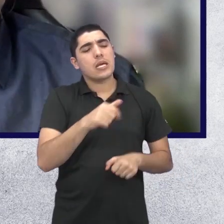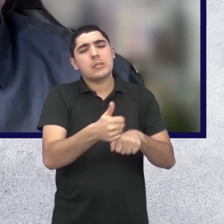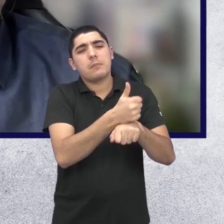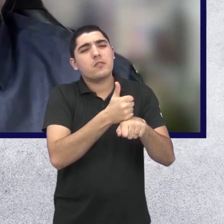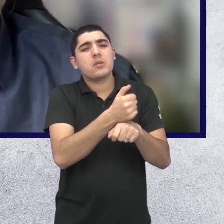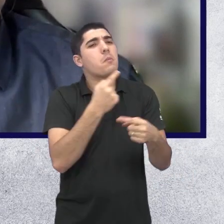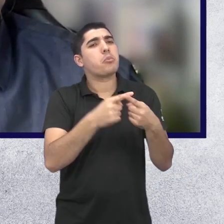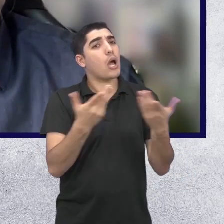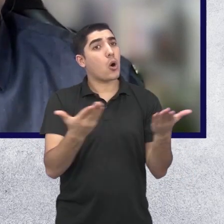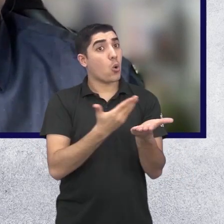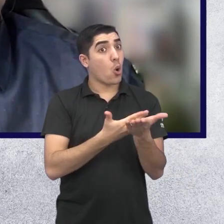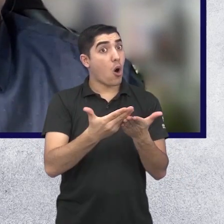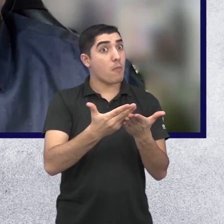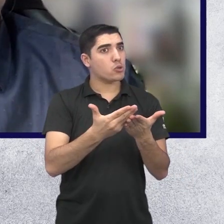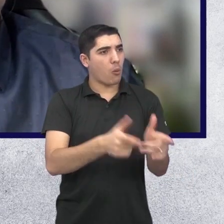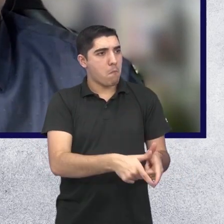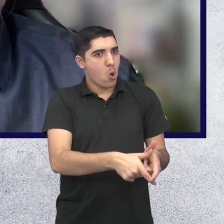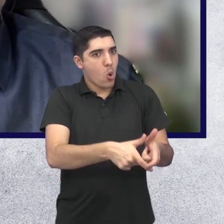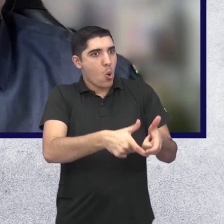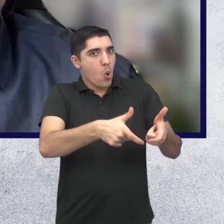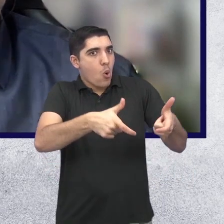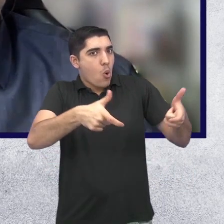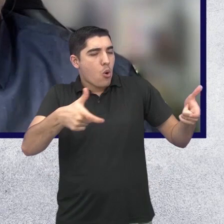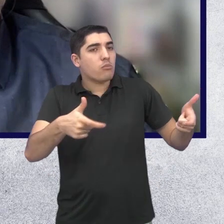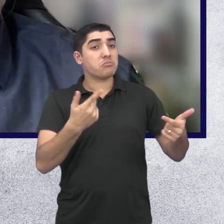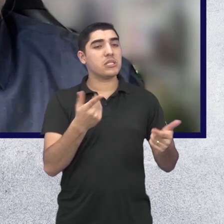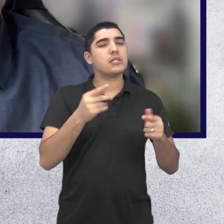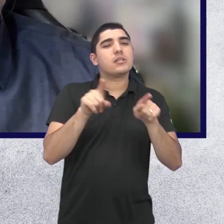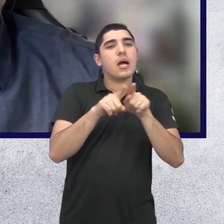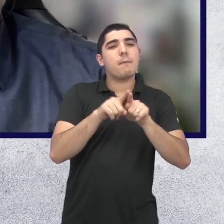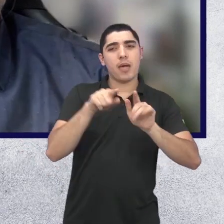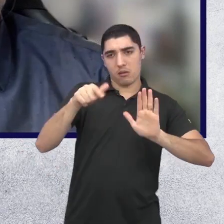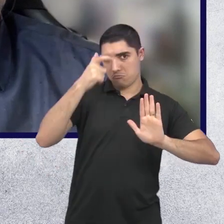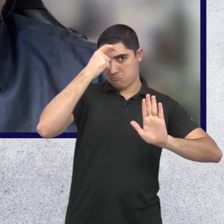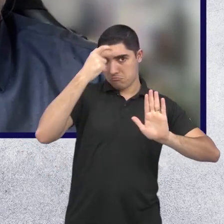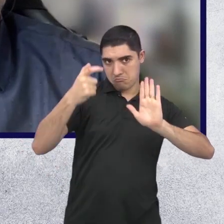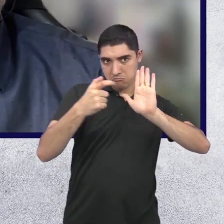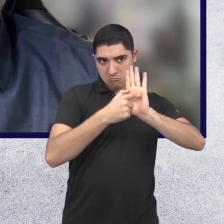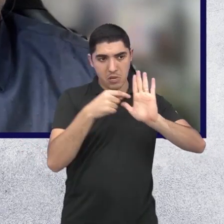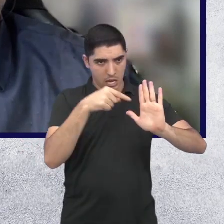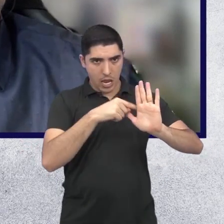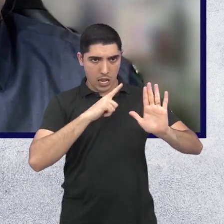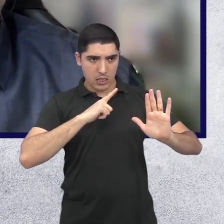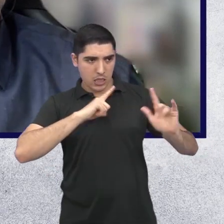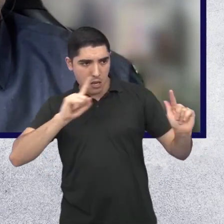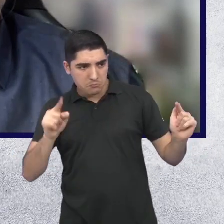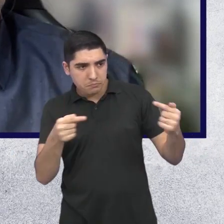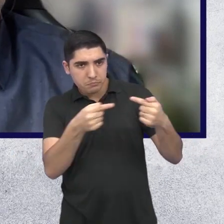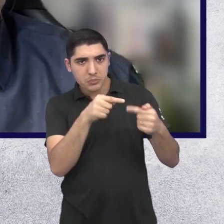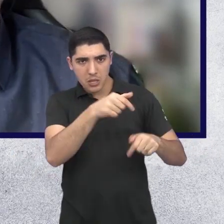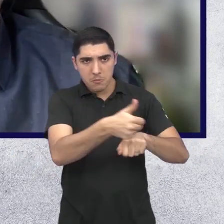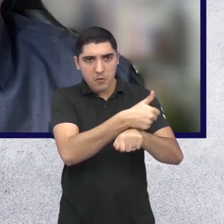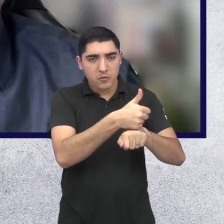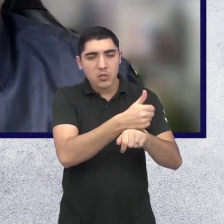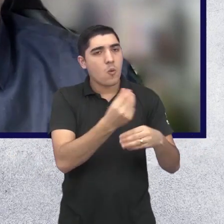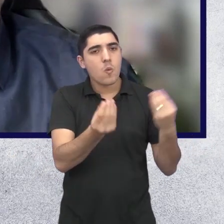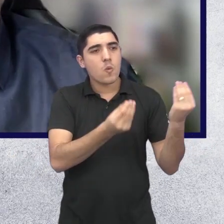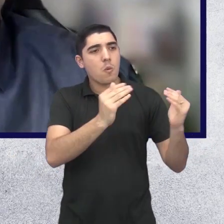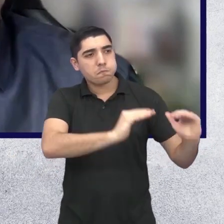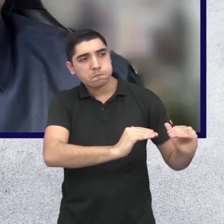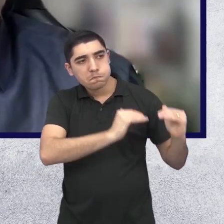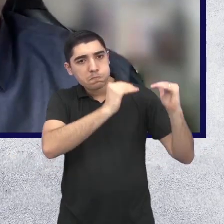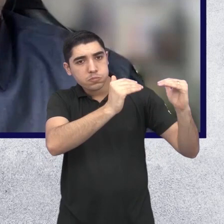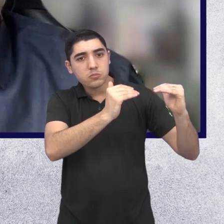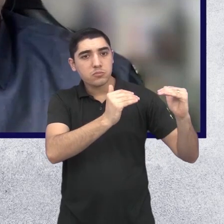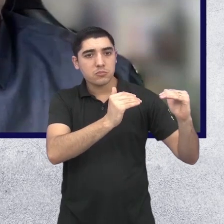por que essa carreira entrou tanto em ascensão e como é que a inteligência artificial vem interferindo nessa profissão, né? Como é que se destacar